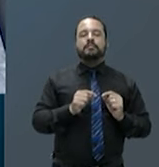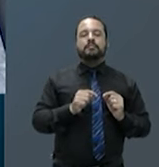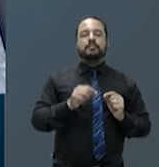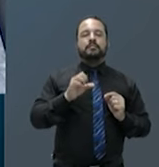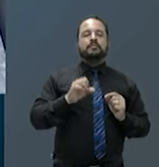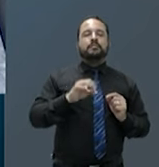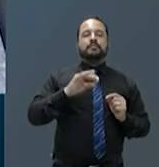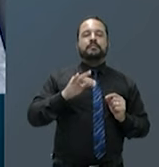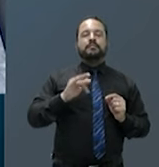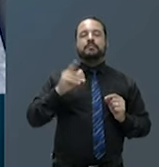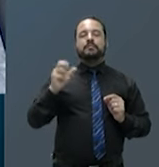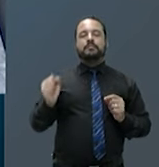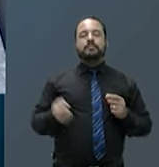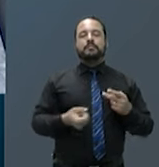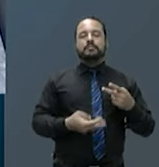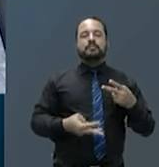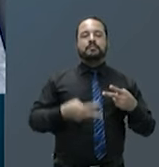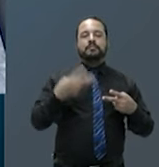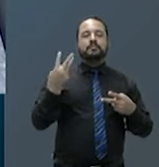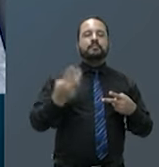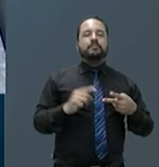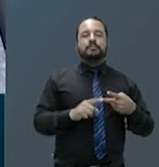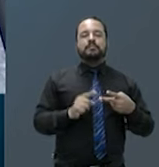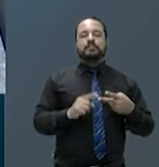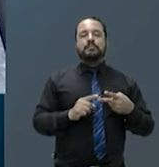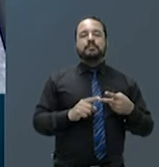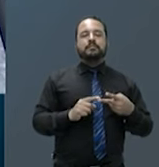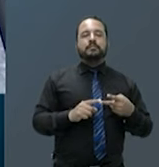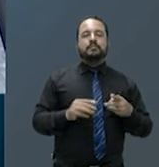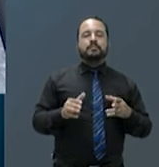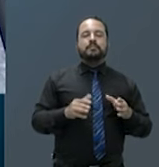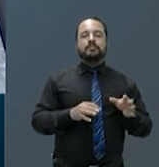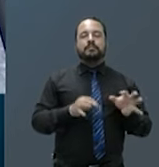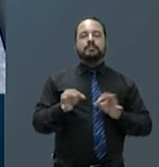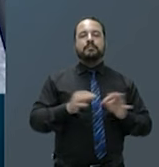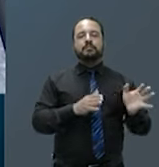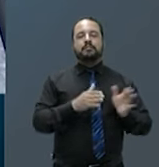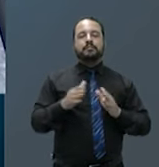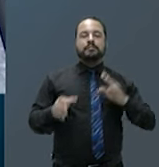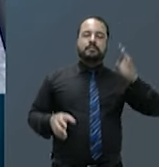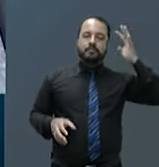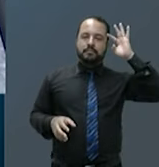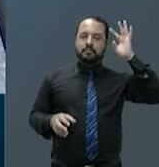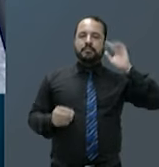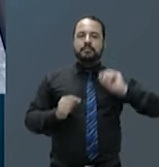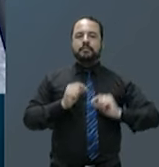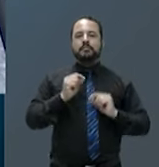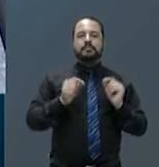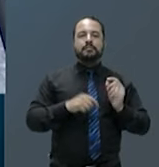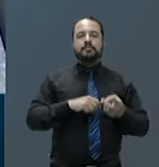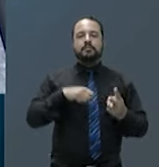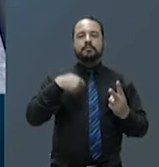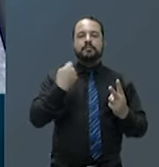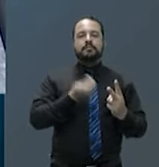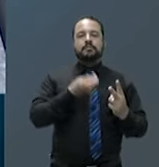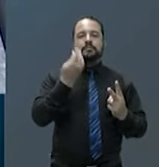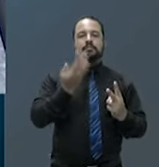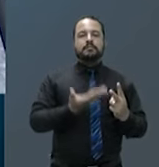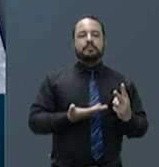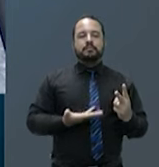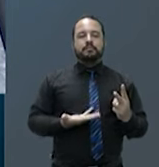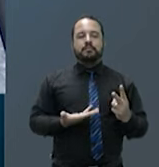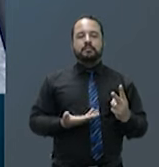3. Aliás, nessa mesma ordem de ideias, a parte deveria apontar o distinguishing no